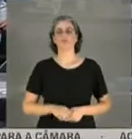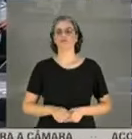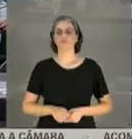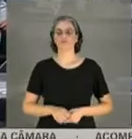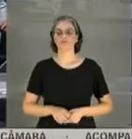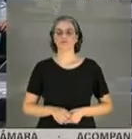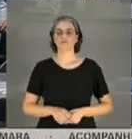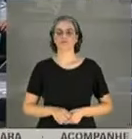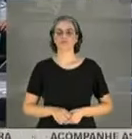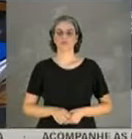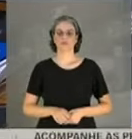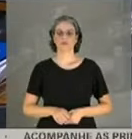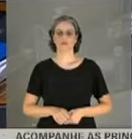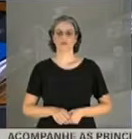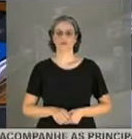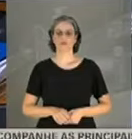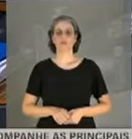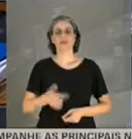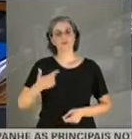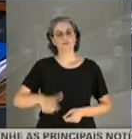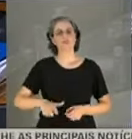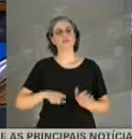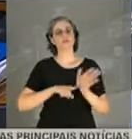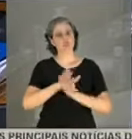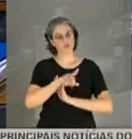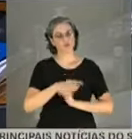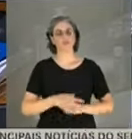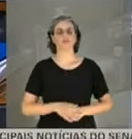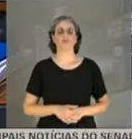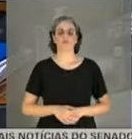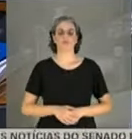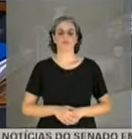Eu lhe pergunto ainda,